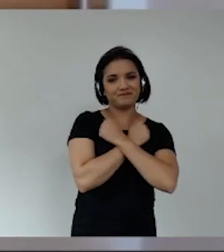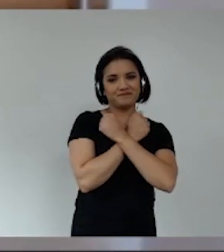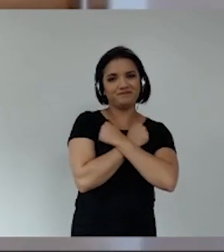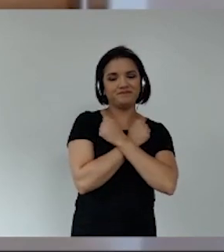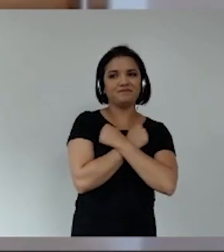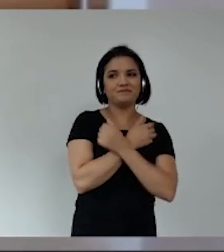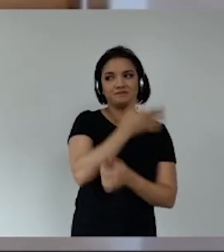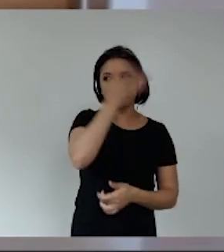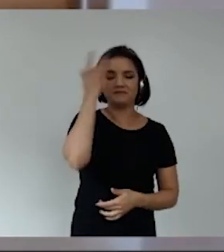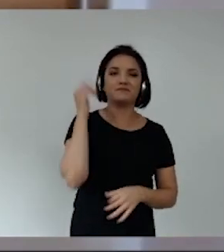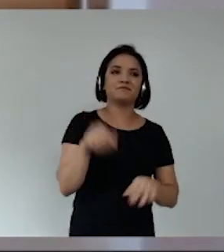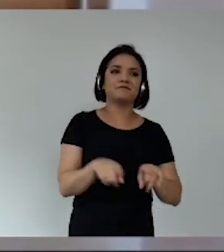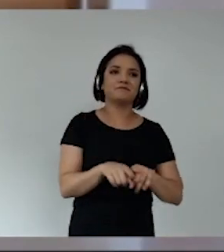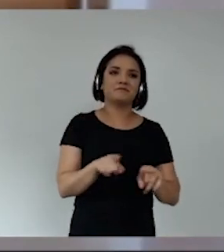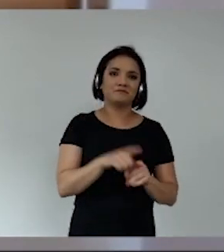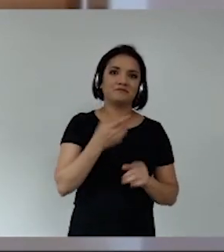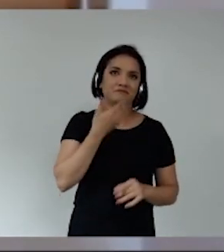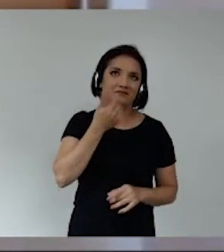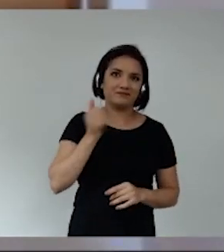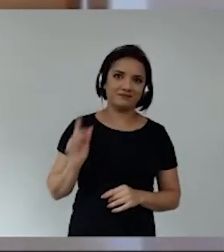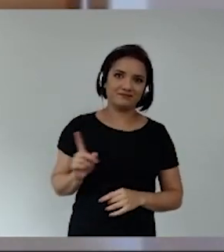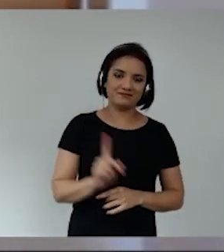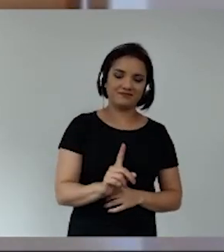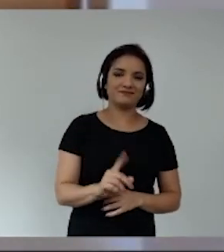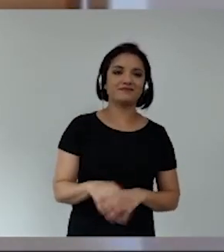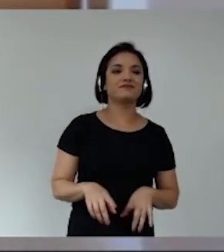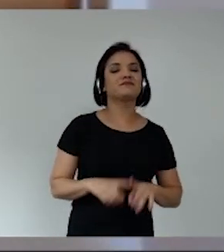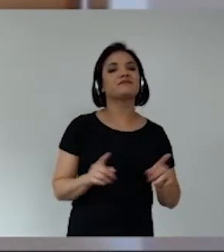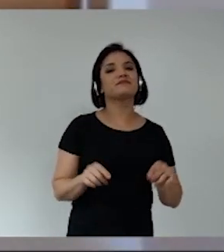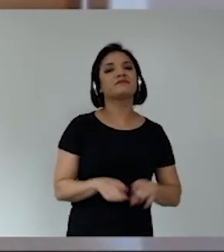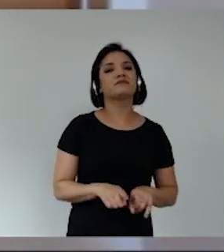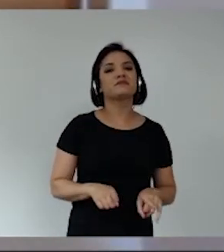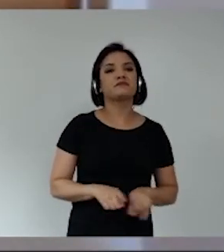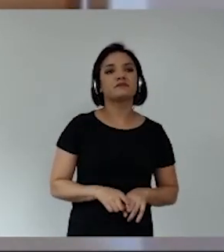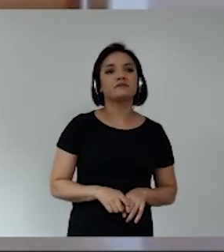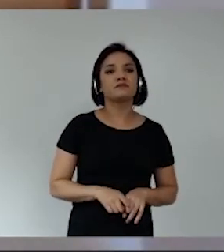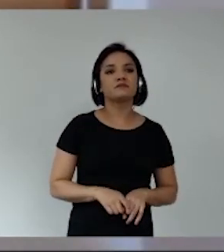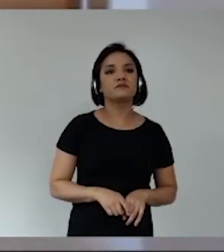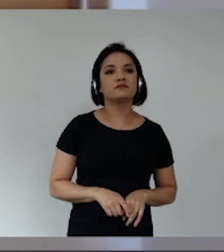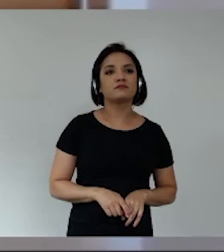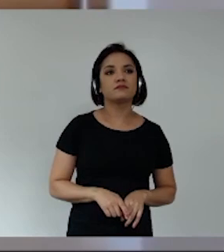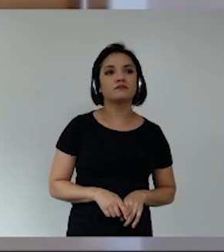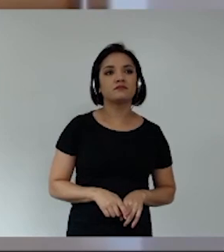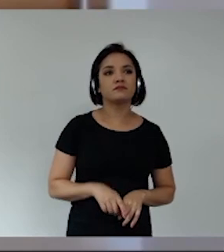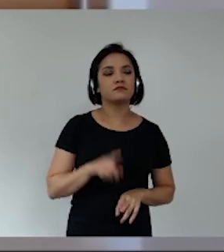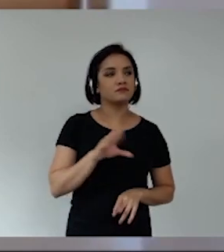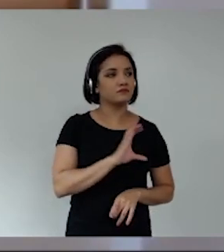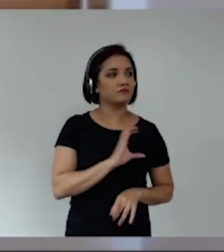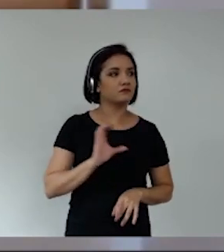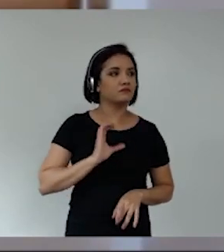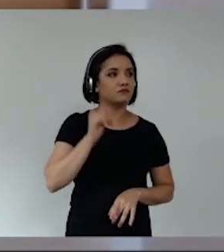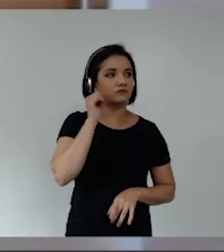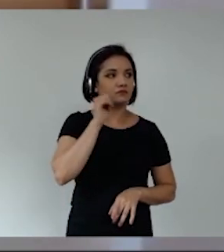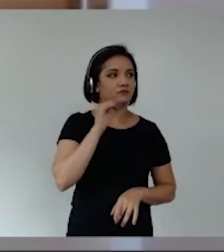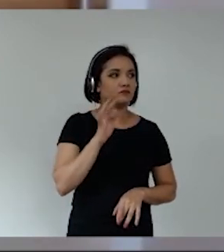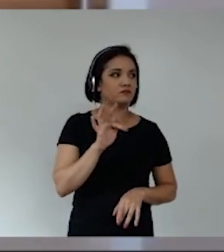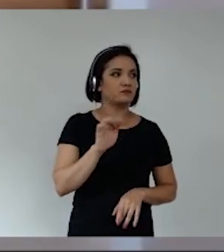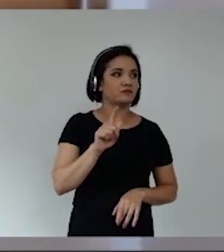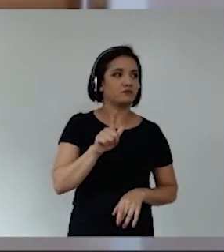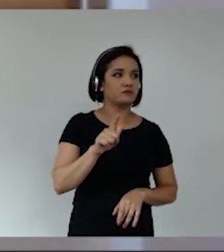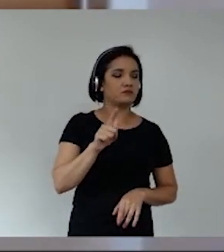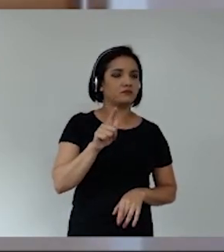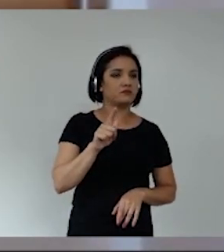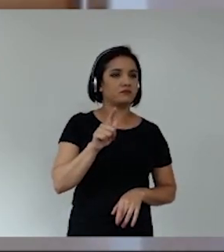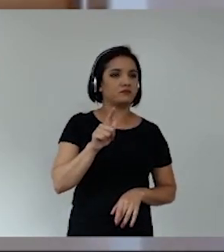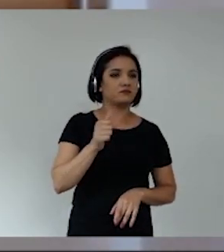pessoa mais recomendada para estar aqui conversando sobre o assunto. Também fazia parte da comissão a professora Flávia Pereira Ribeiro